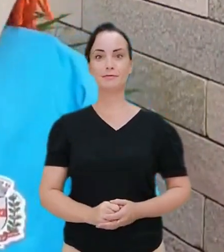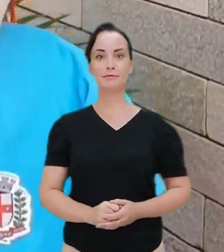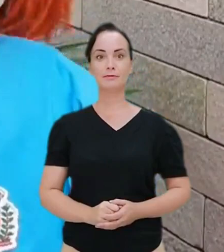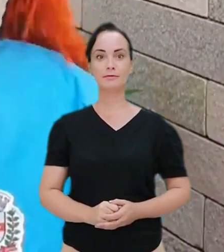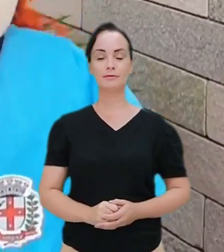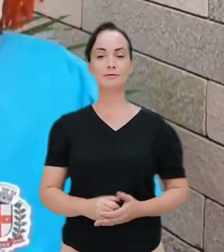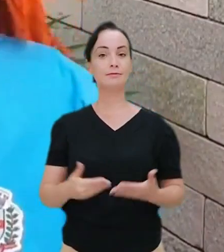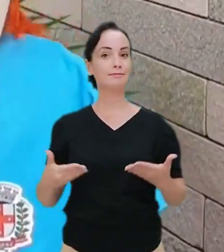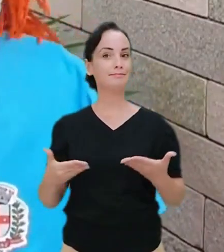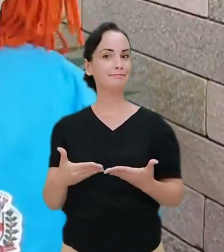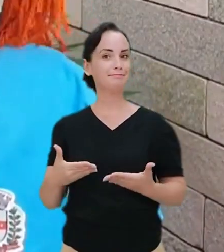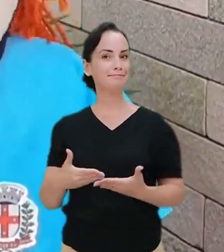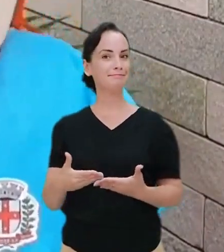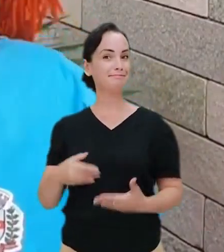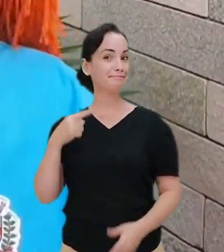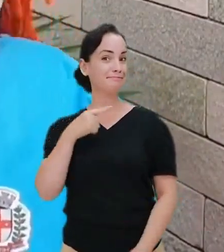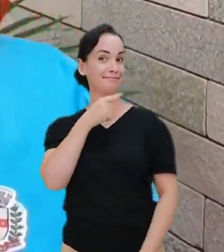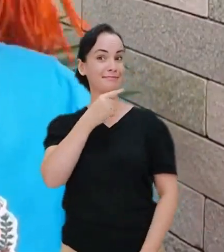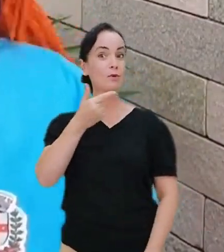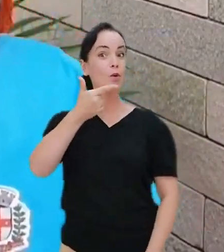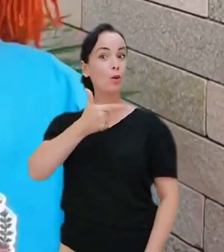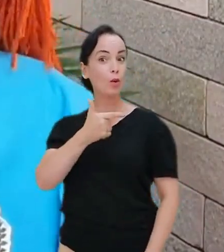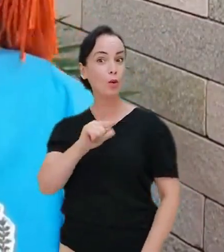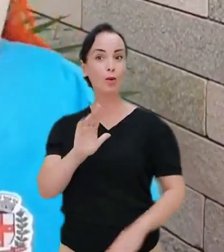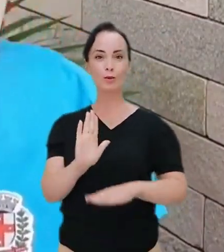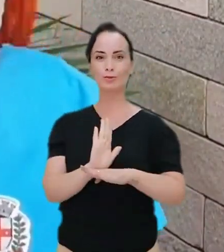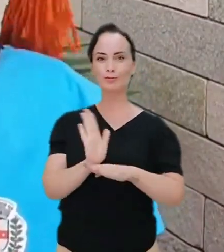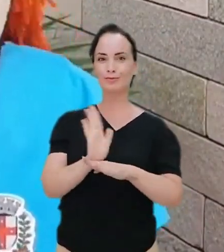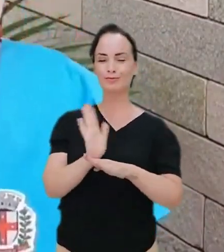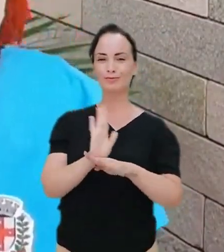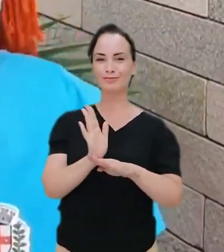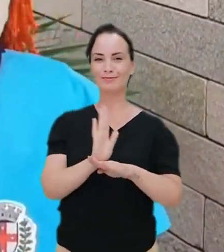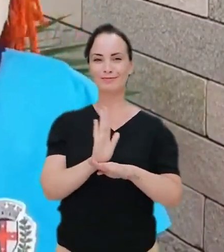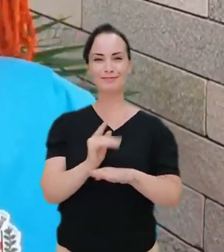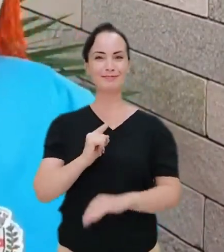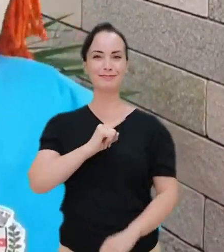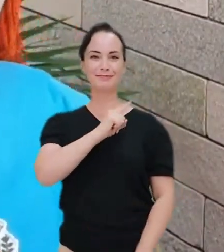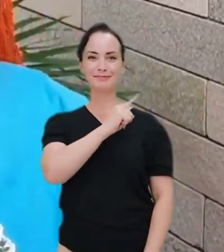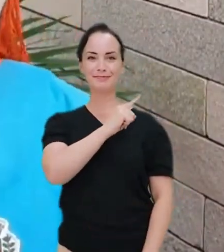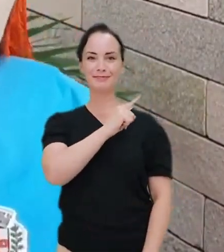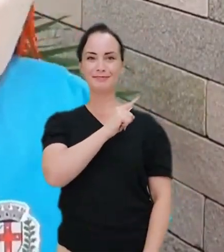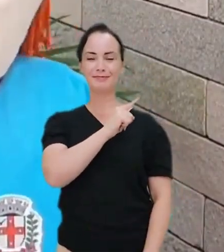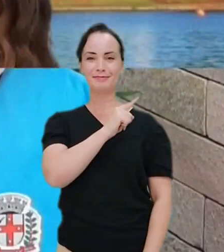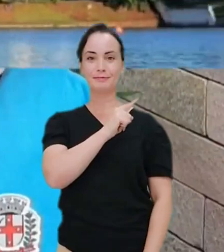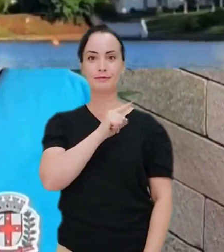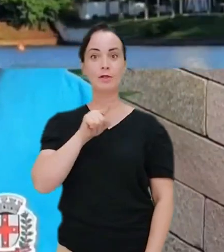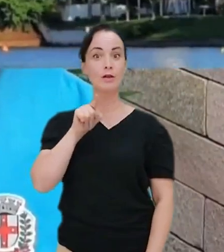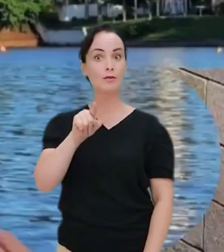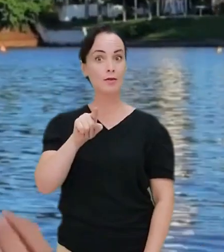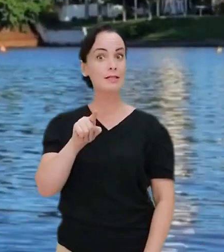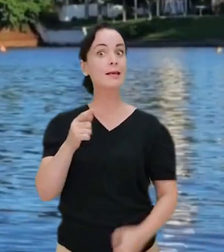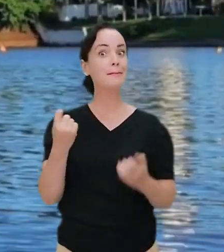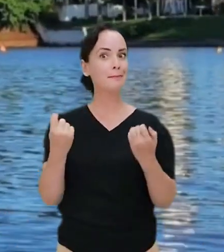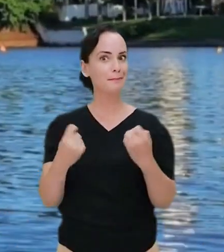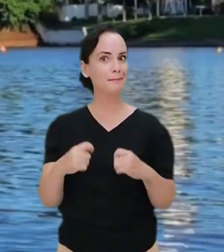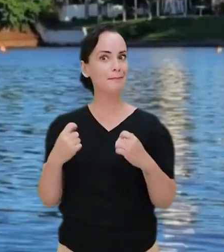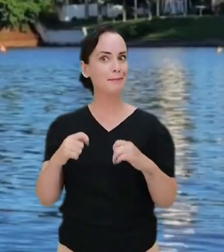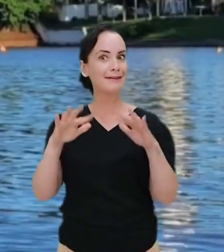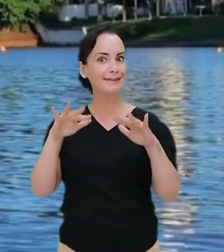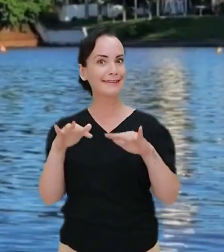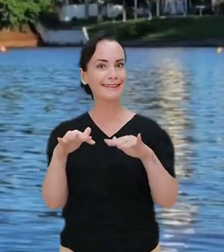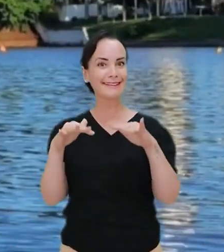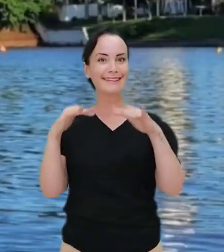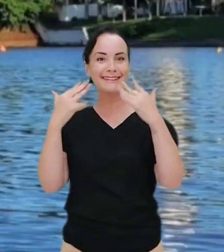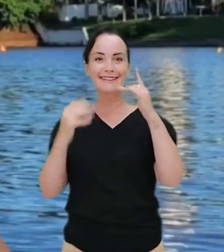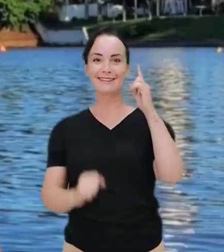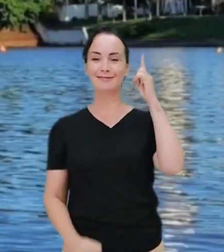Amazing! E já estou curious sobre o próximo vídeo da nossa Little London! Você não pode